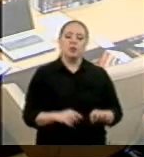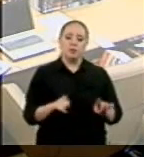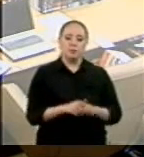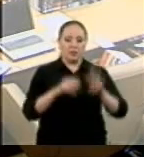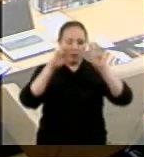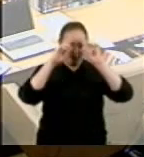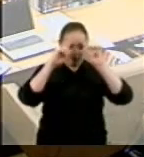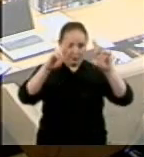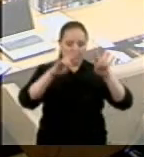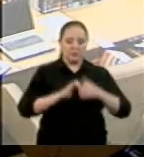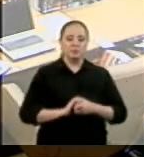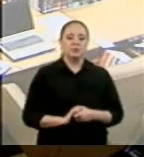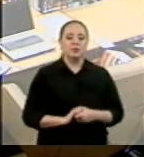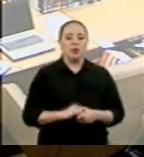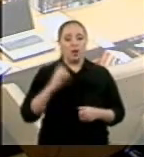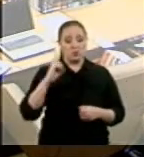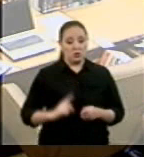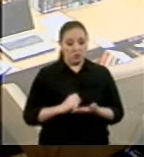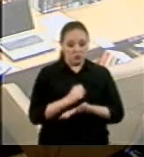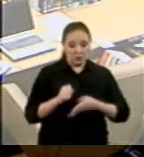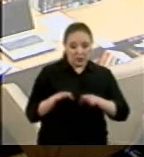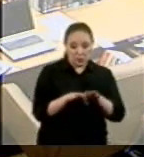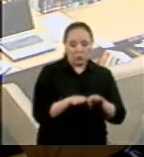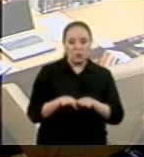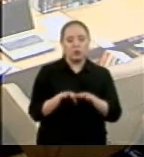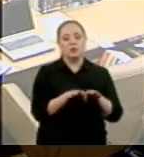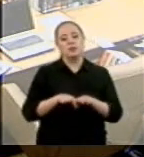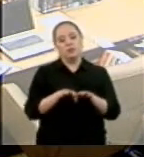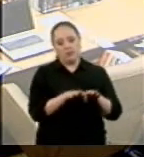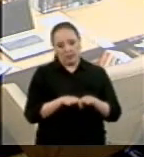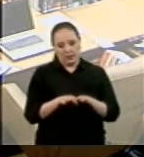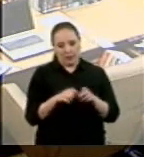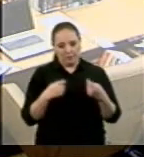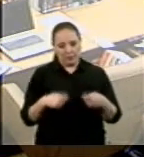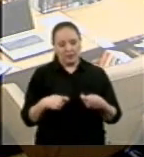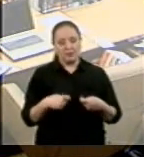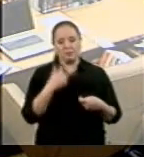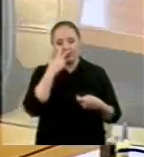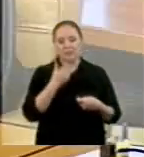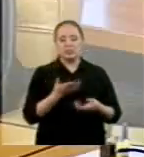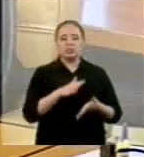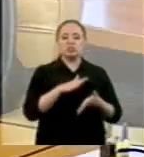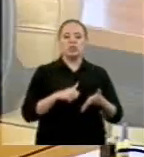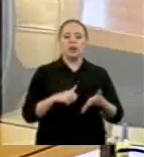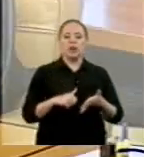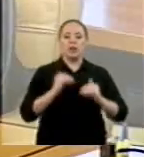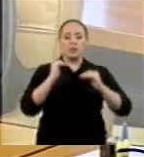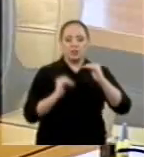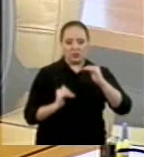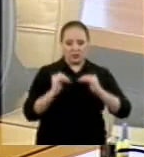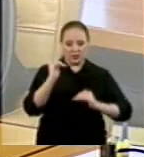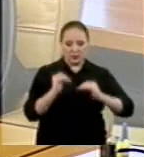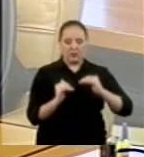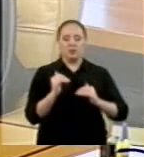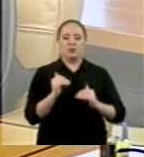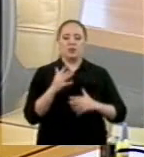respeito. O direito fundamental à igualdade, assim densificado, deve afastar desigualdades que impõem